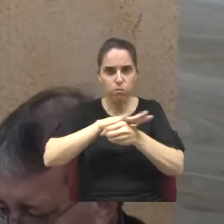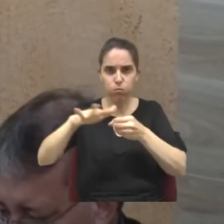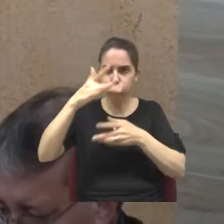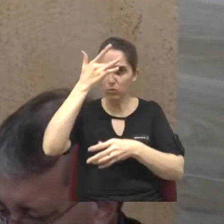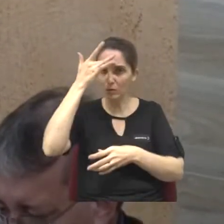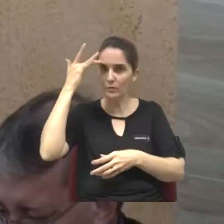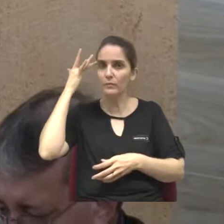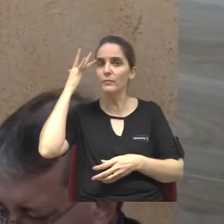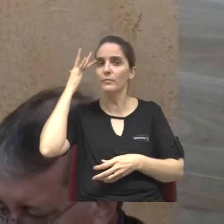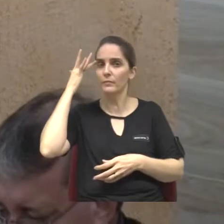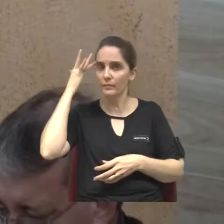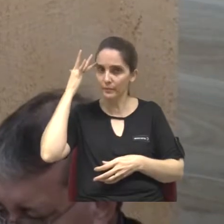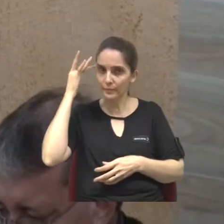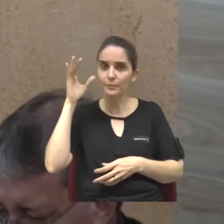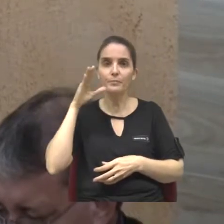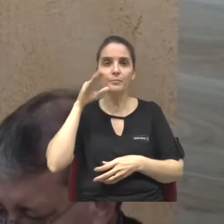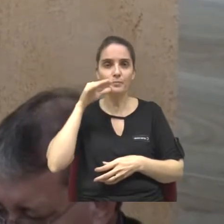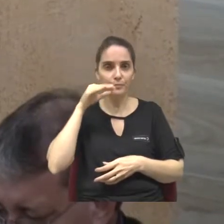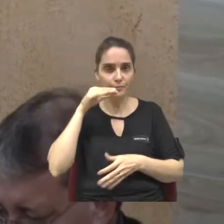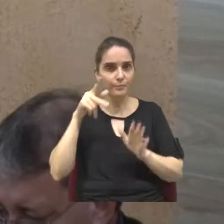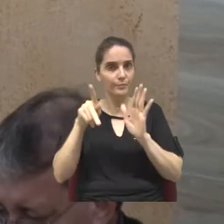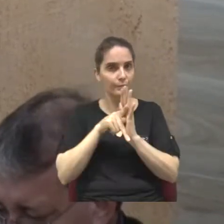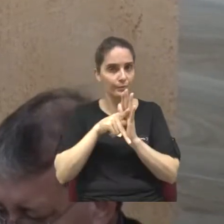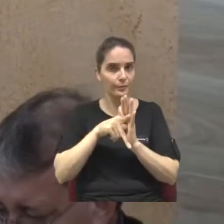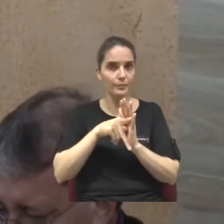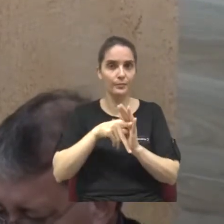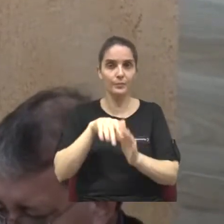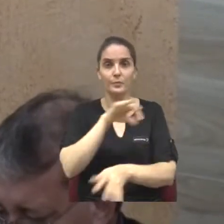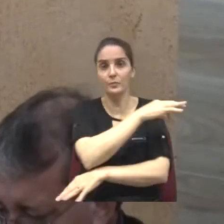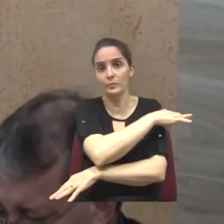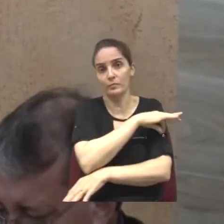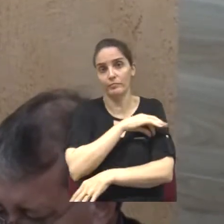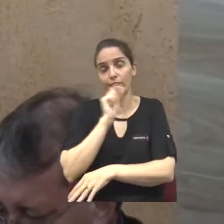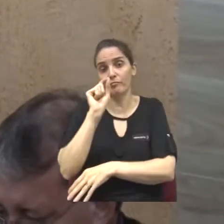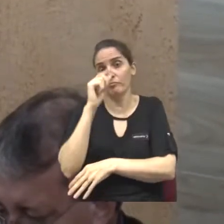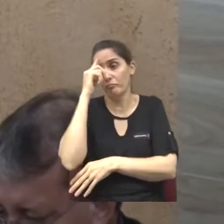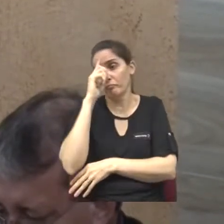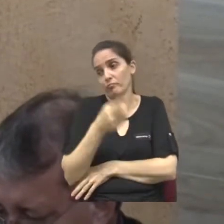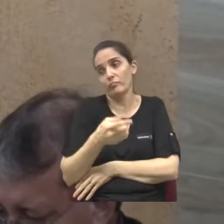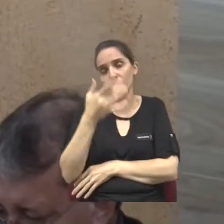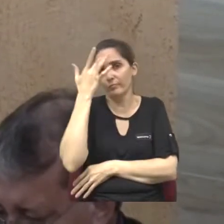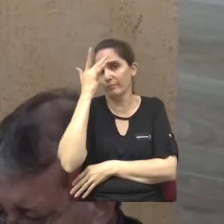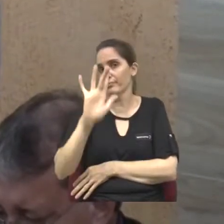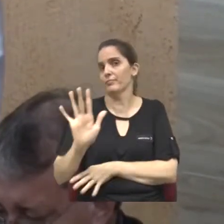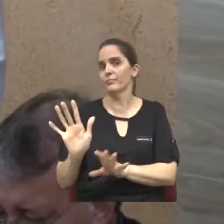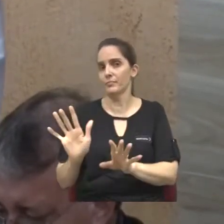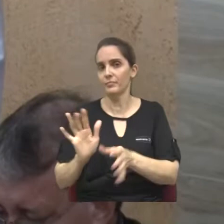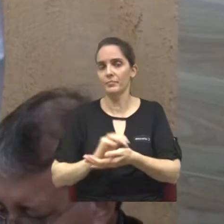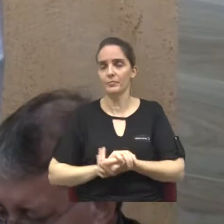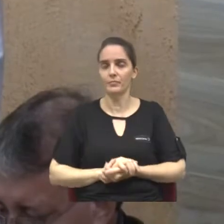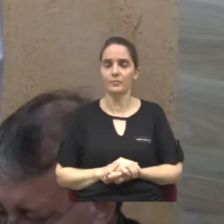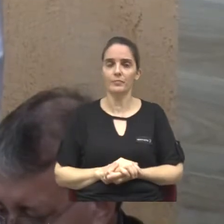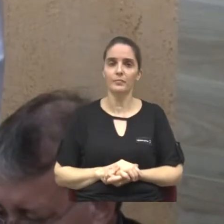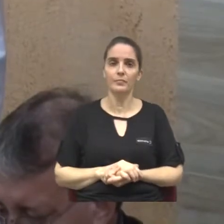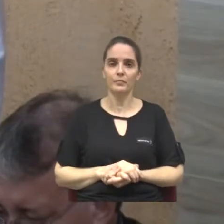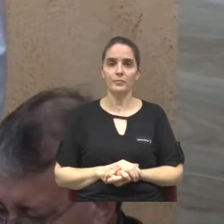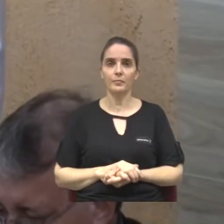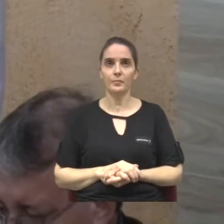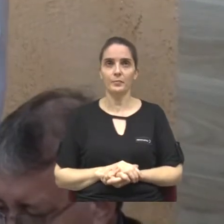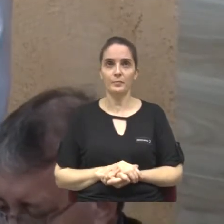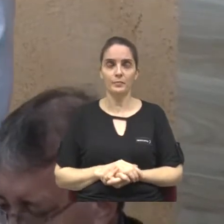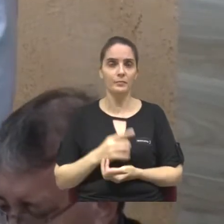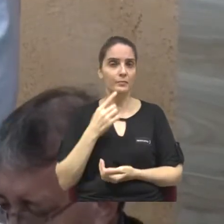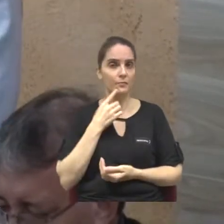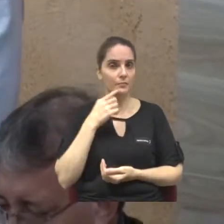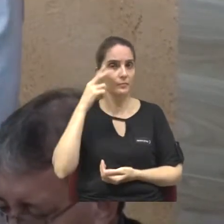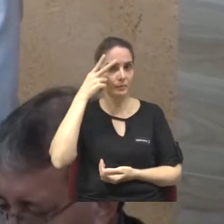do prefeito. A mando de quem, não sei, mas estava lotado de comissionado da prefeitura. E eu me lembro